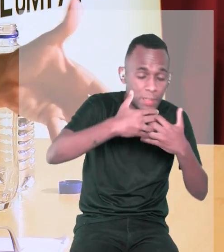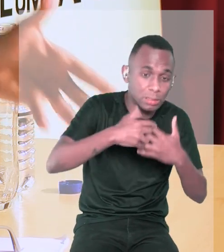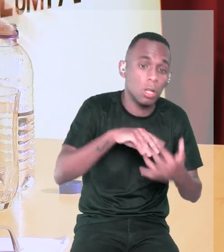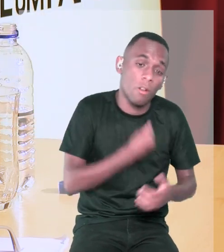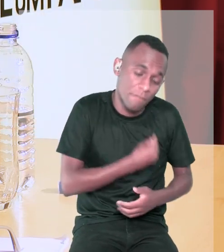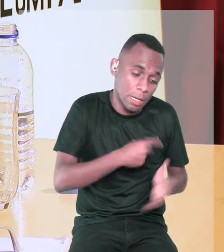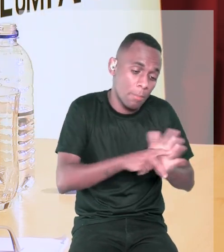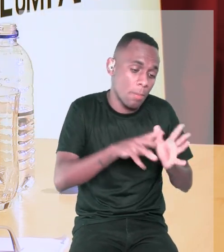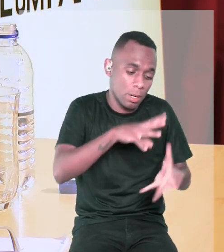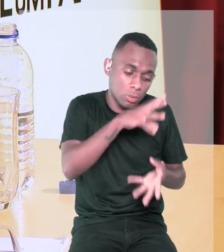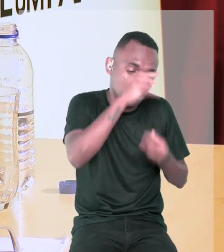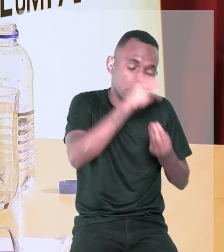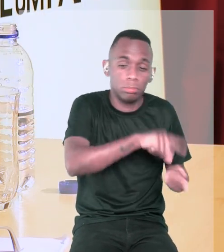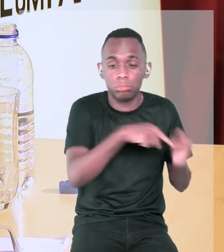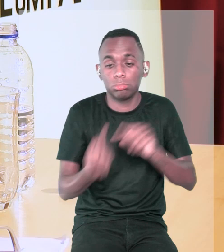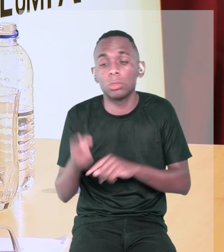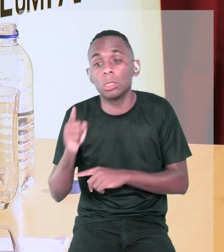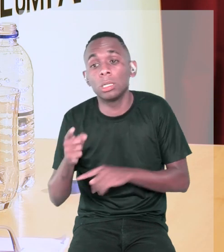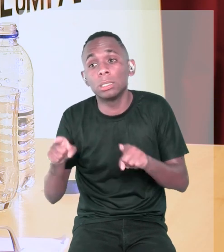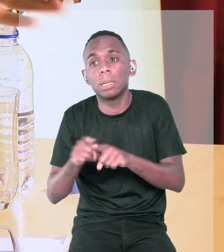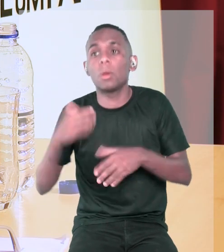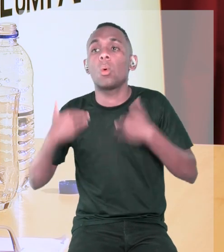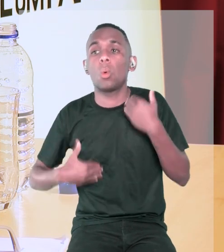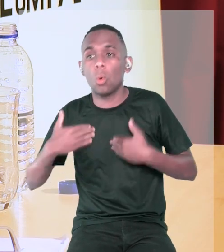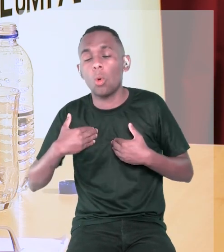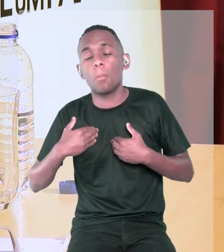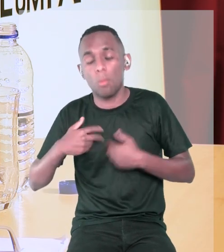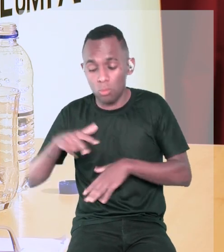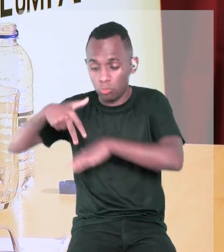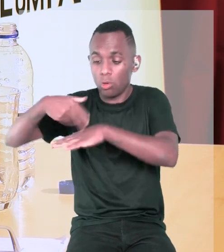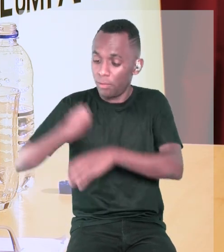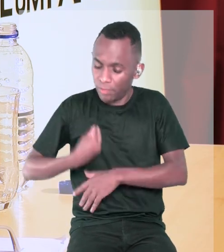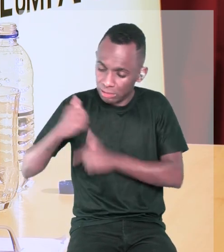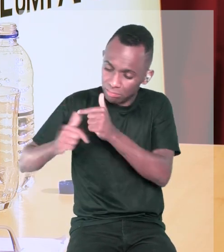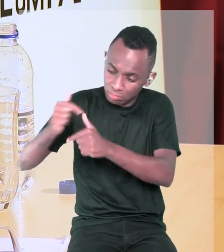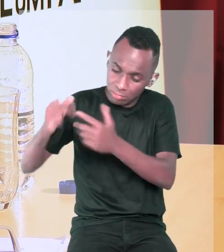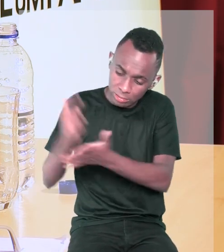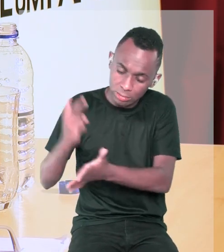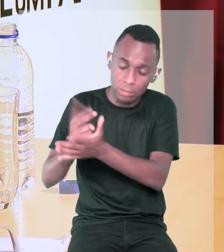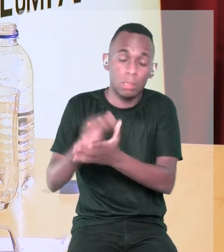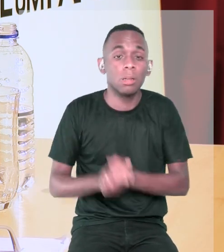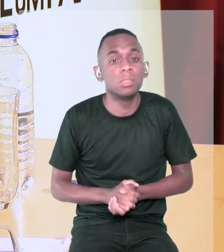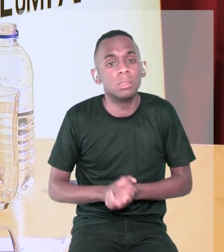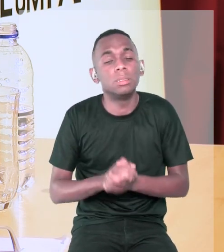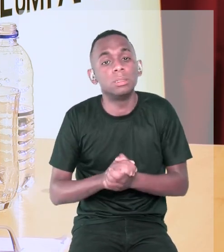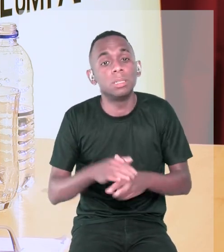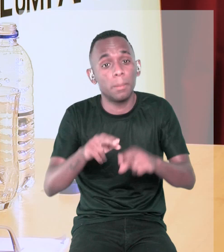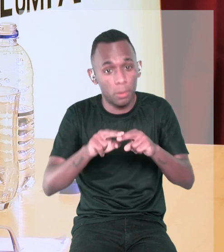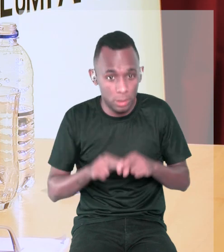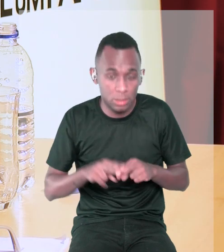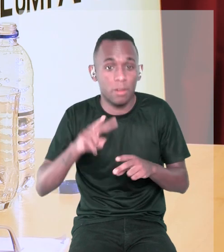ativa. E por isso, se não me falha a memória, o Paul Valéry, que o Adalto gosta tanto, em certo momento, fala do espírito como